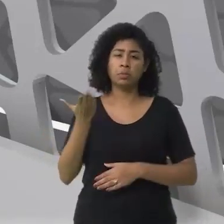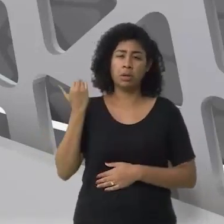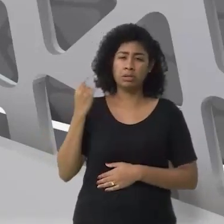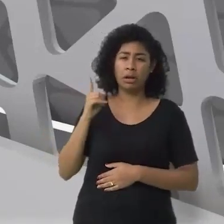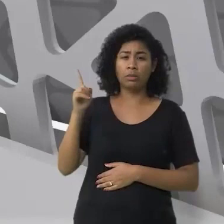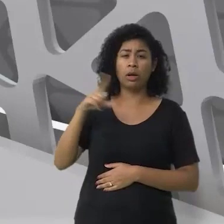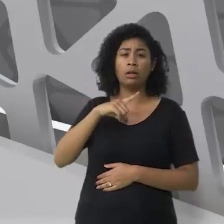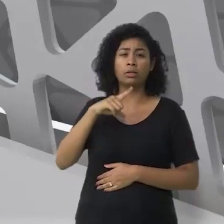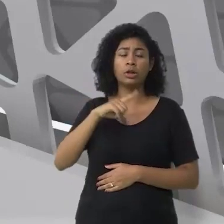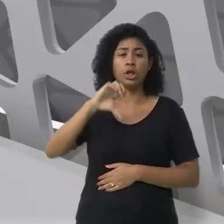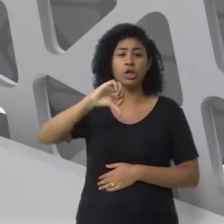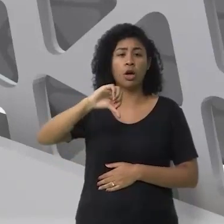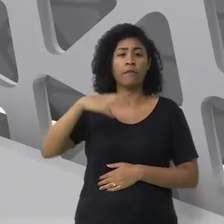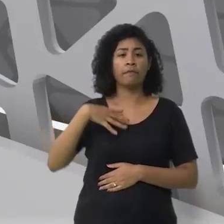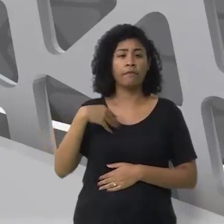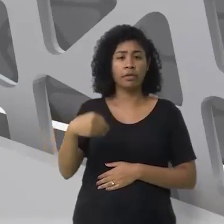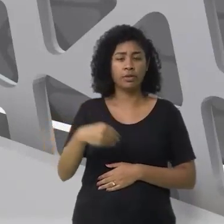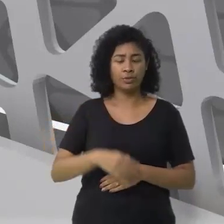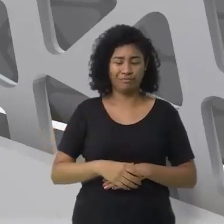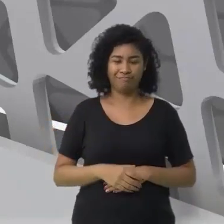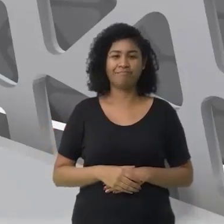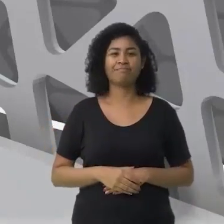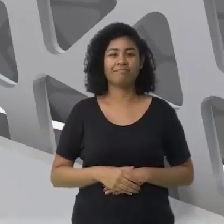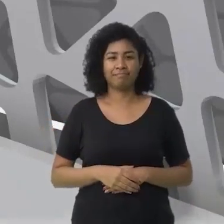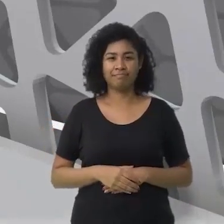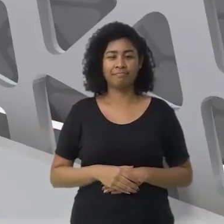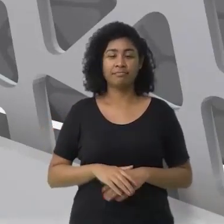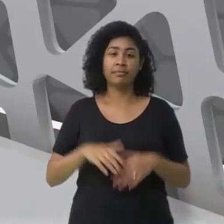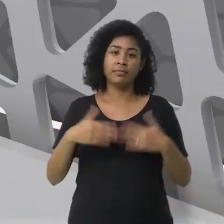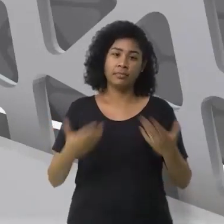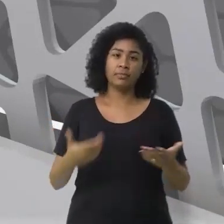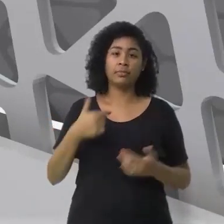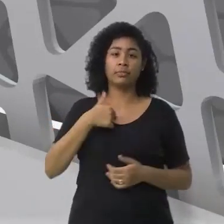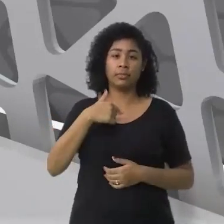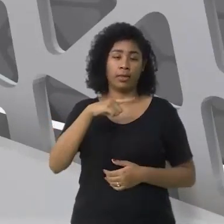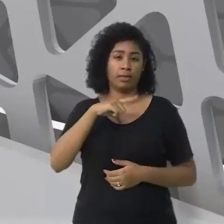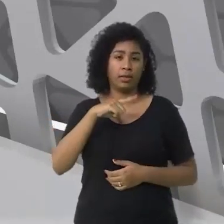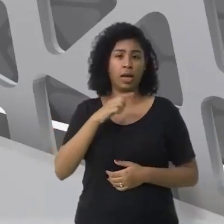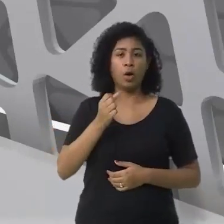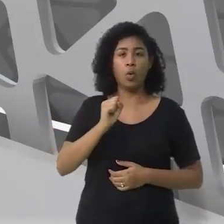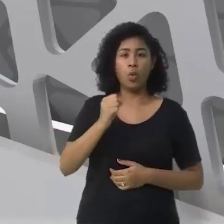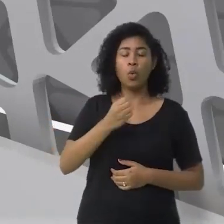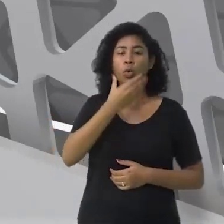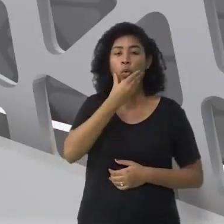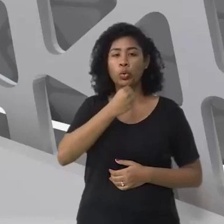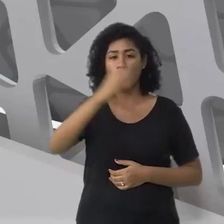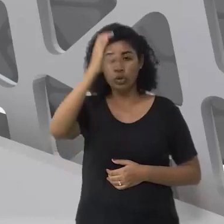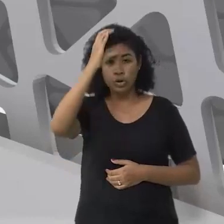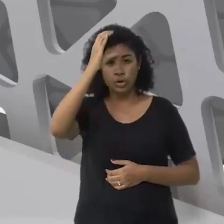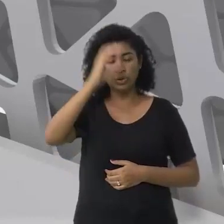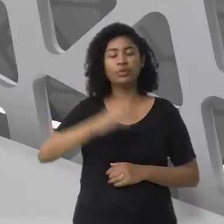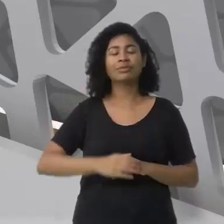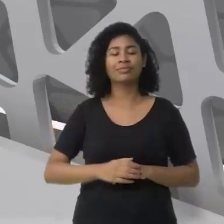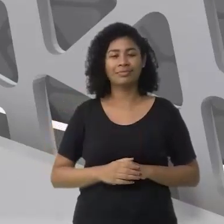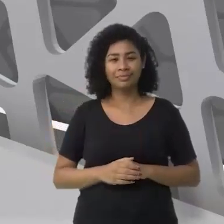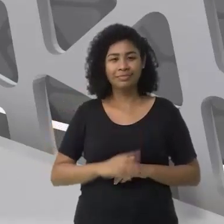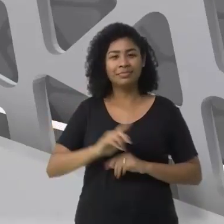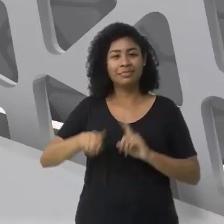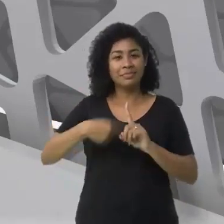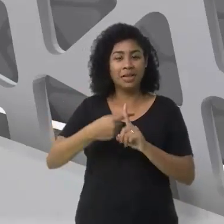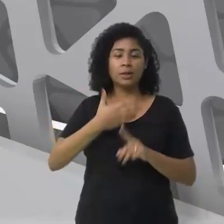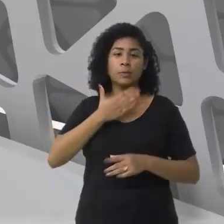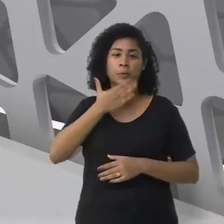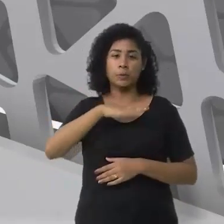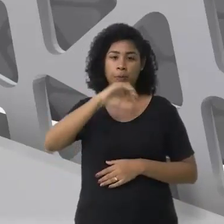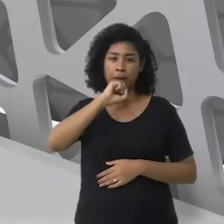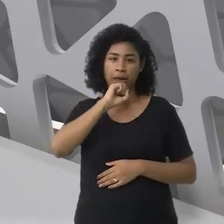9 filhos, né? Então, eu tenho aí 8 tios e mais o meu pai. Hoje, a gente verifica,